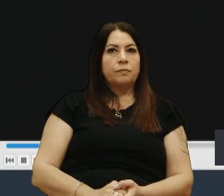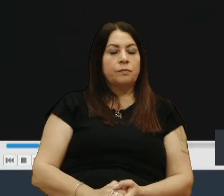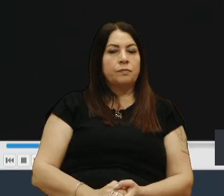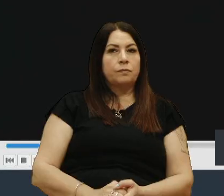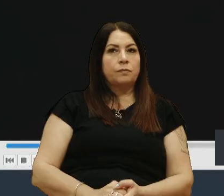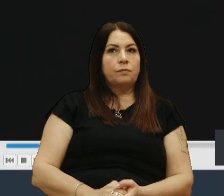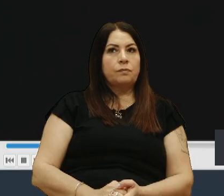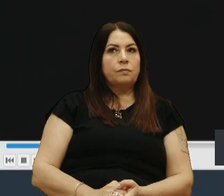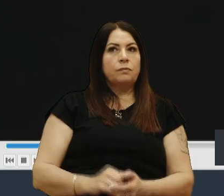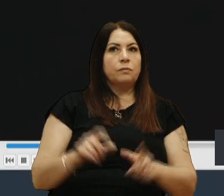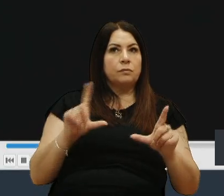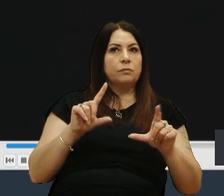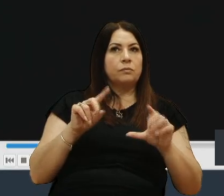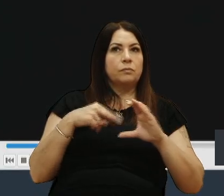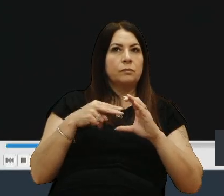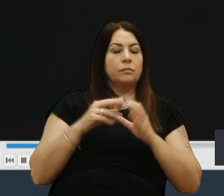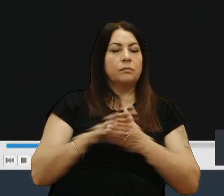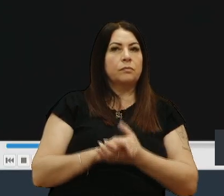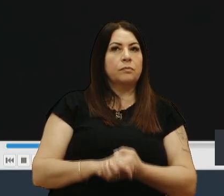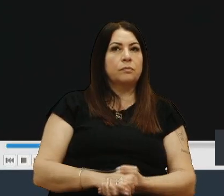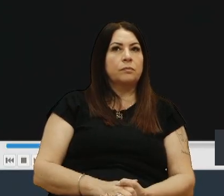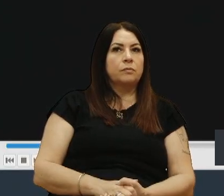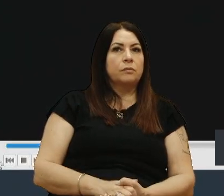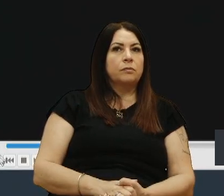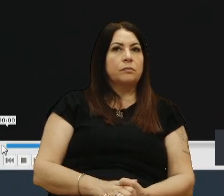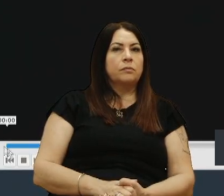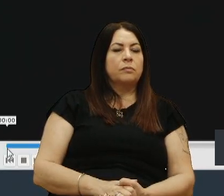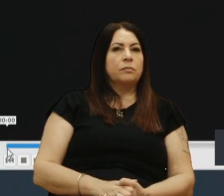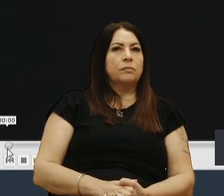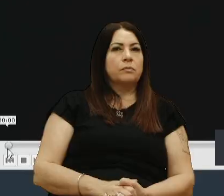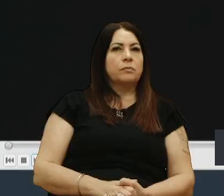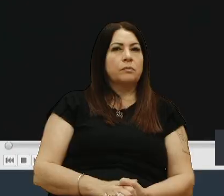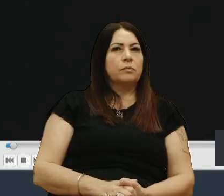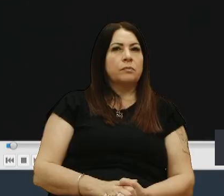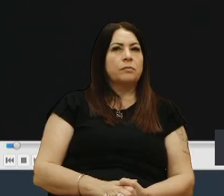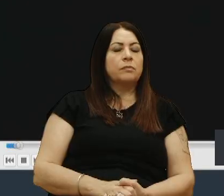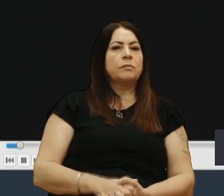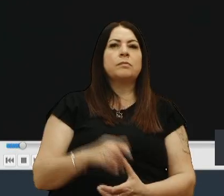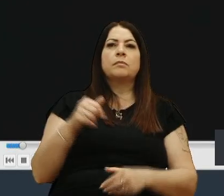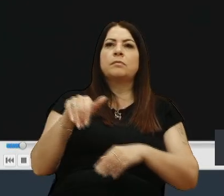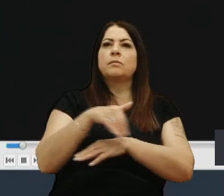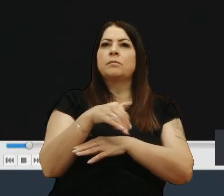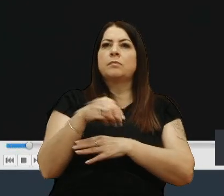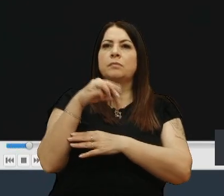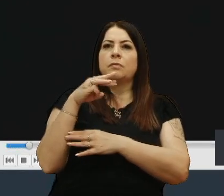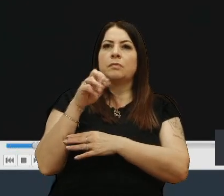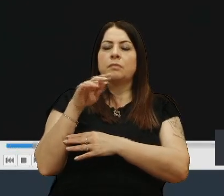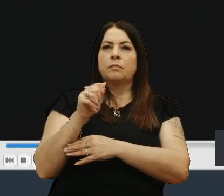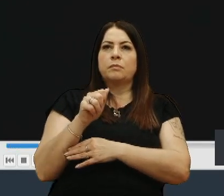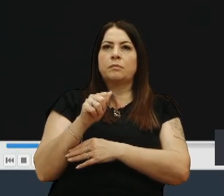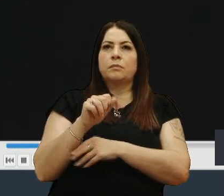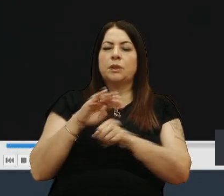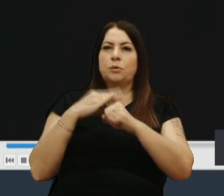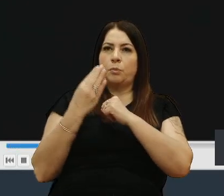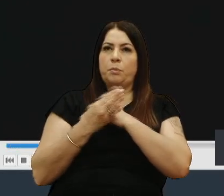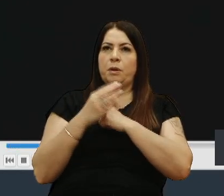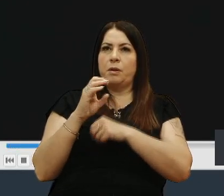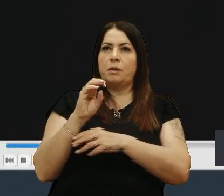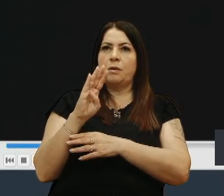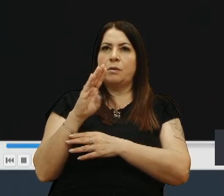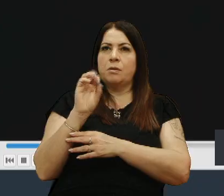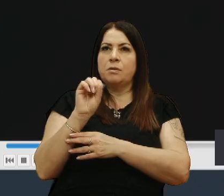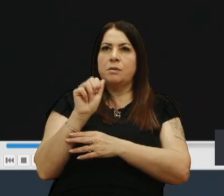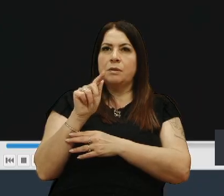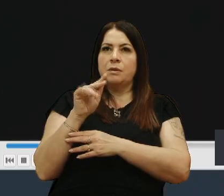Puder a TV Câmara nos dar um auxílio no som. Colocação de tachão, faixa de... Estou aqui na rua Irmanzago, no bairro Sagrada Família, onde que moradores